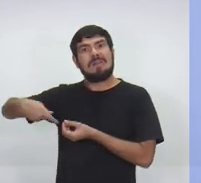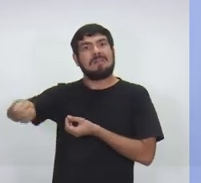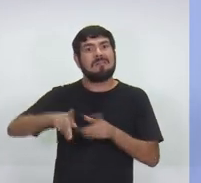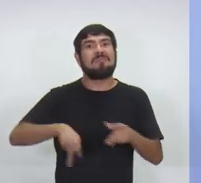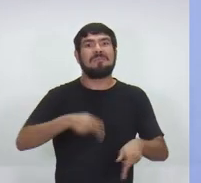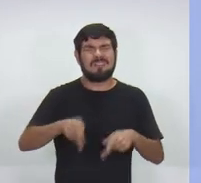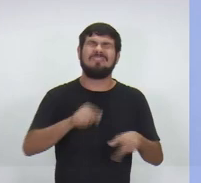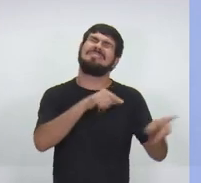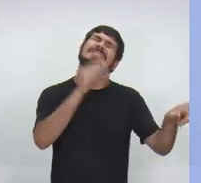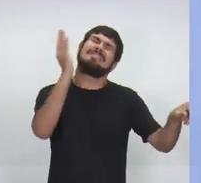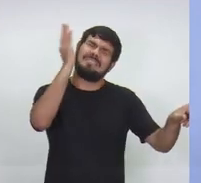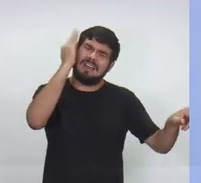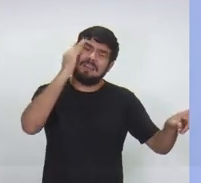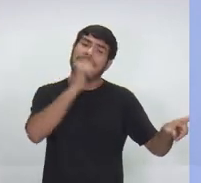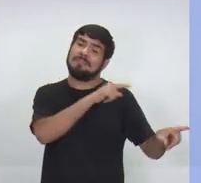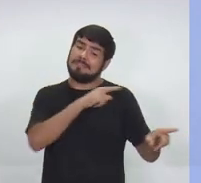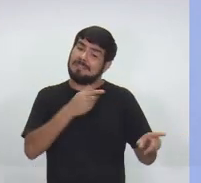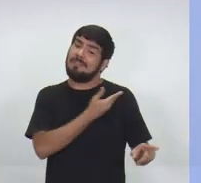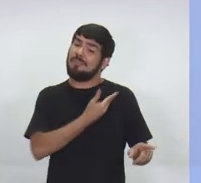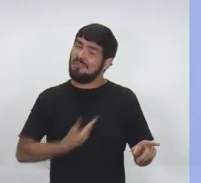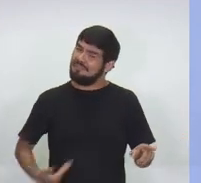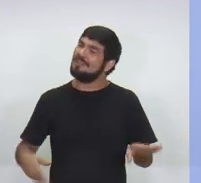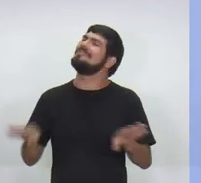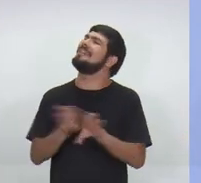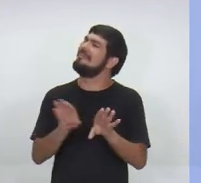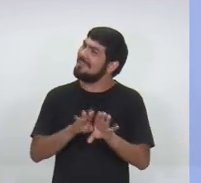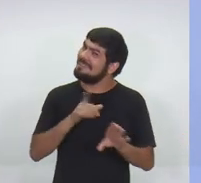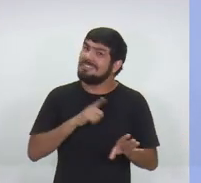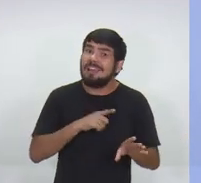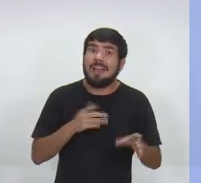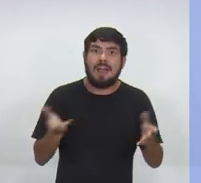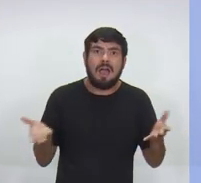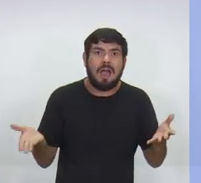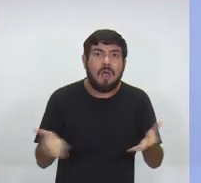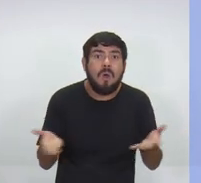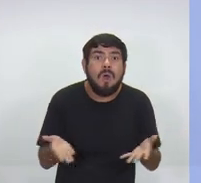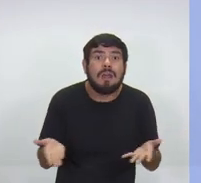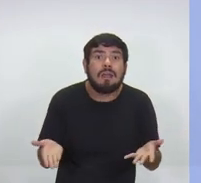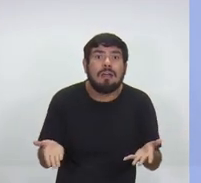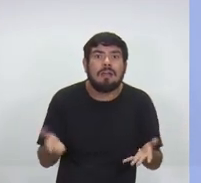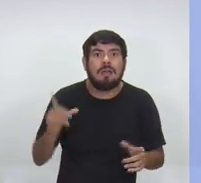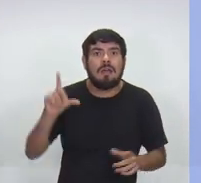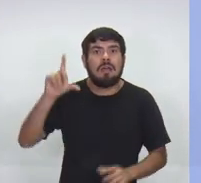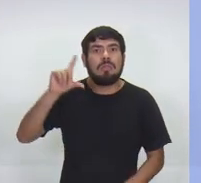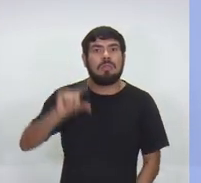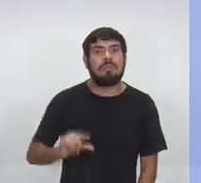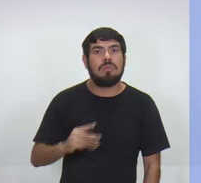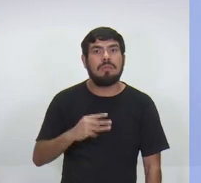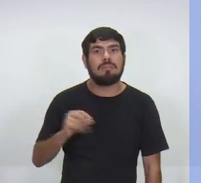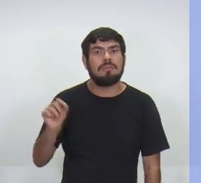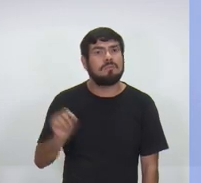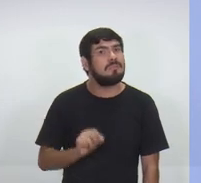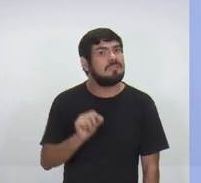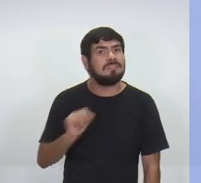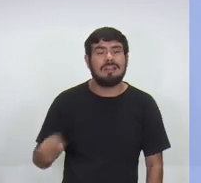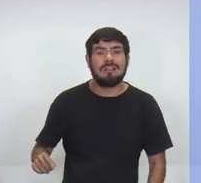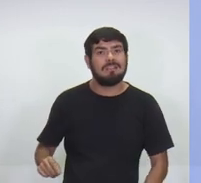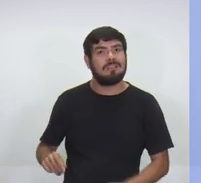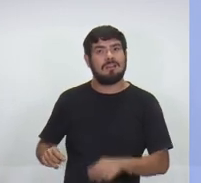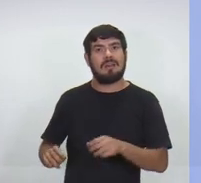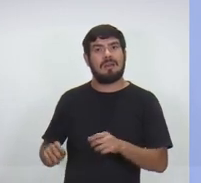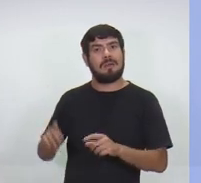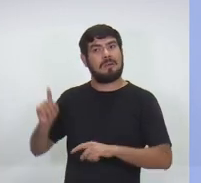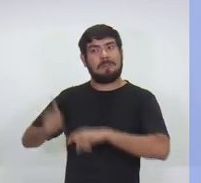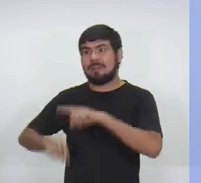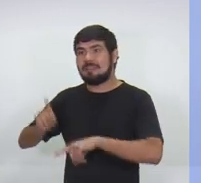tempo que no seu governo seria também hoje abaixo de 30% abaixo de 30% equipamentos estão funcionando